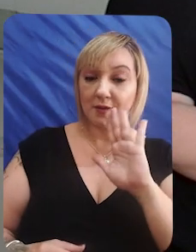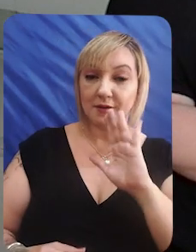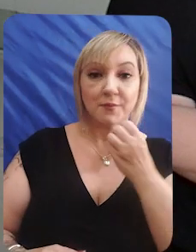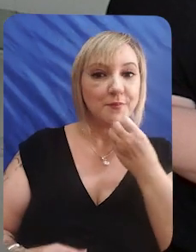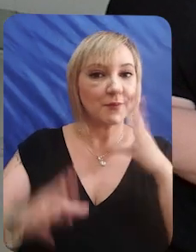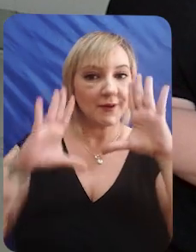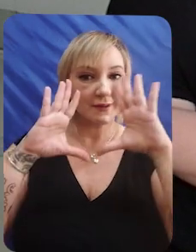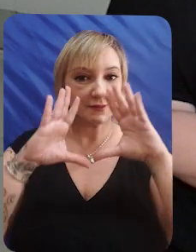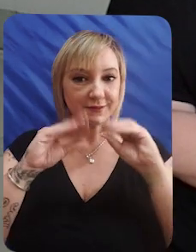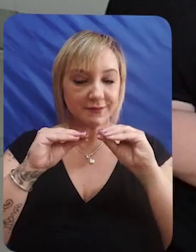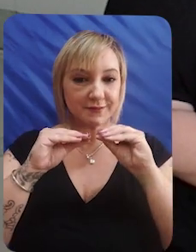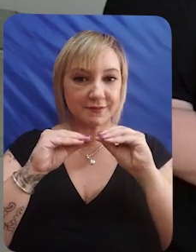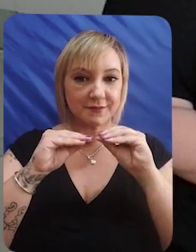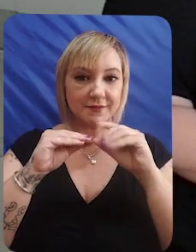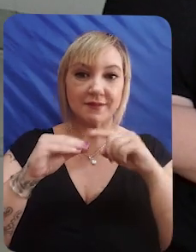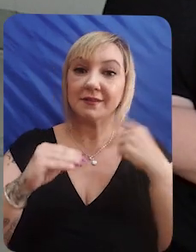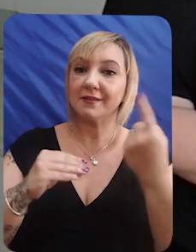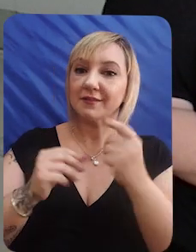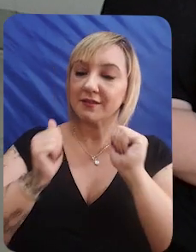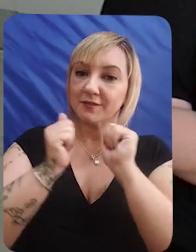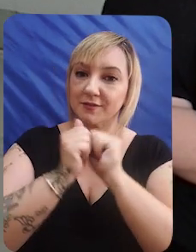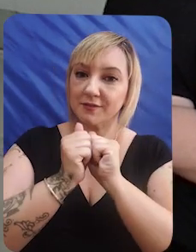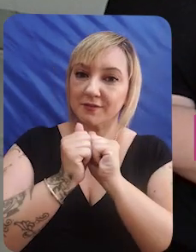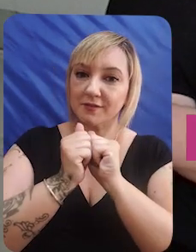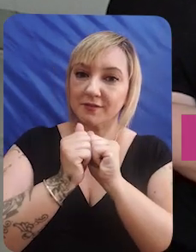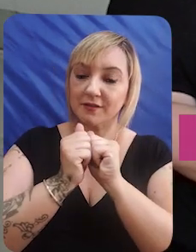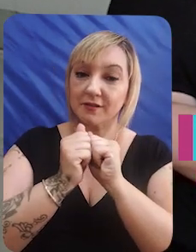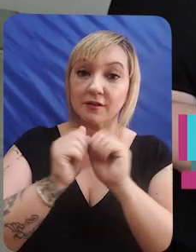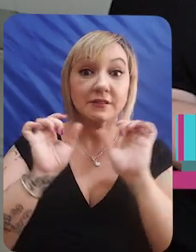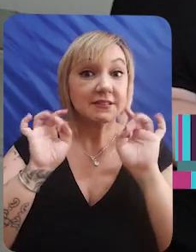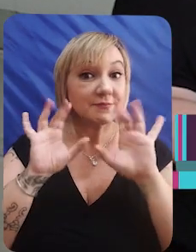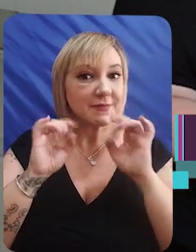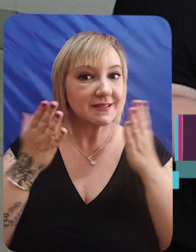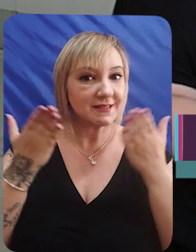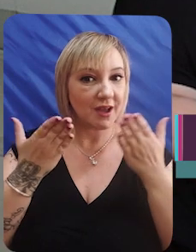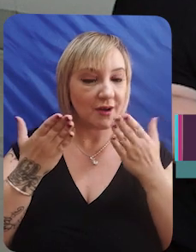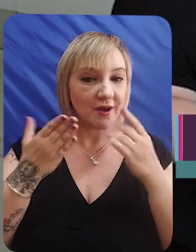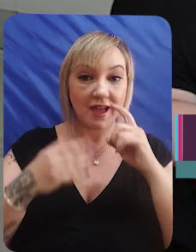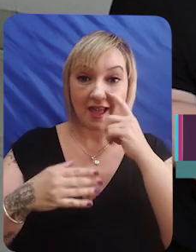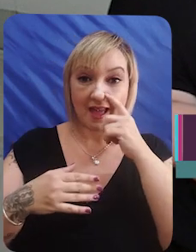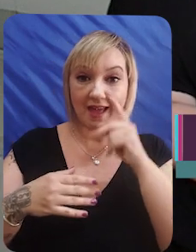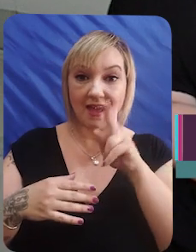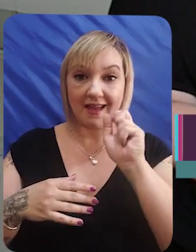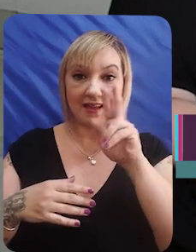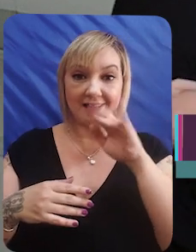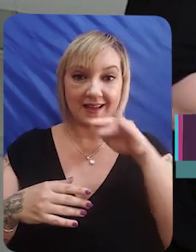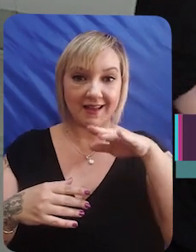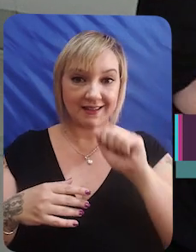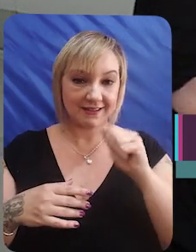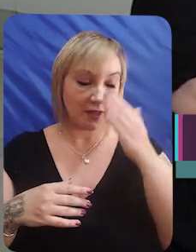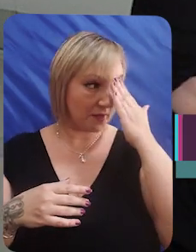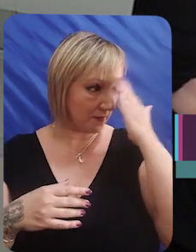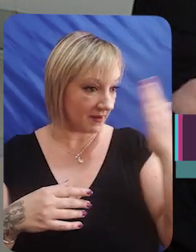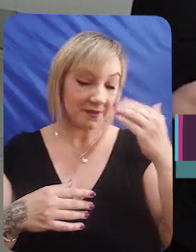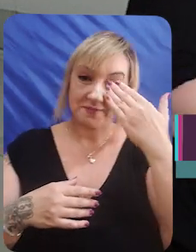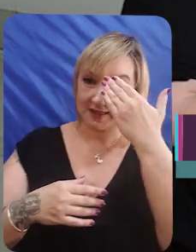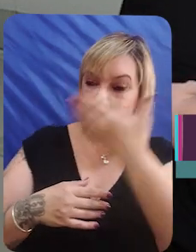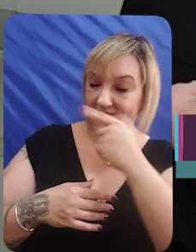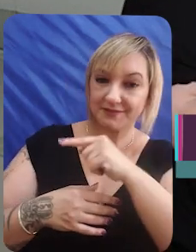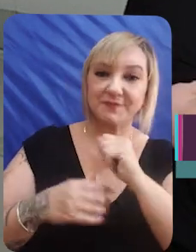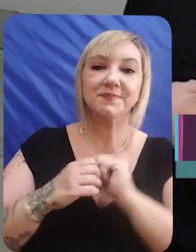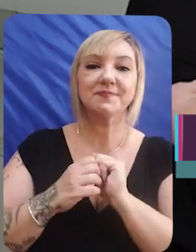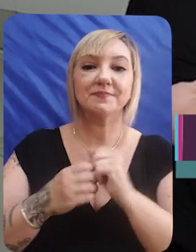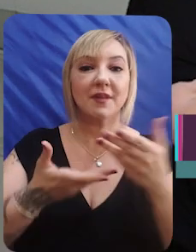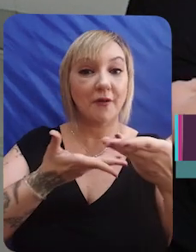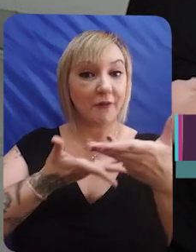Olá, boa noite, que bom que nós estamos aqui, programa super especial. A Karina Zonzini. Karine, obrigada, viu, minha querida?